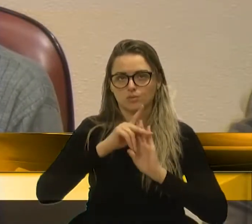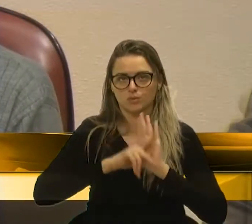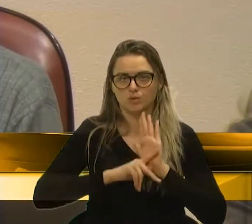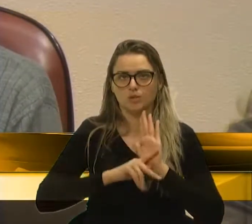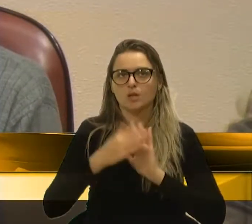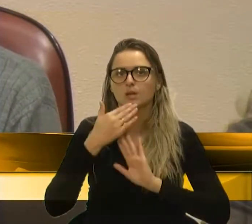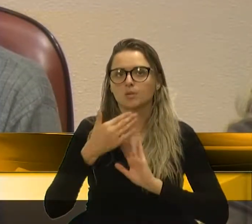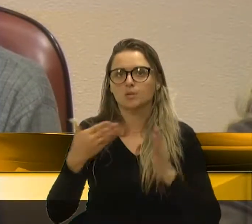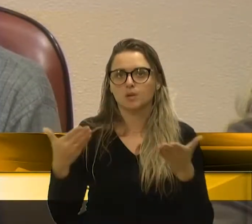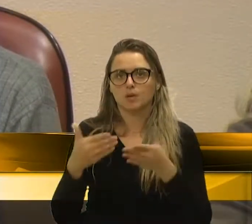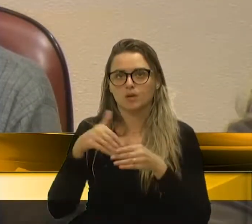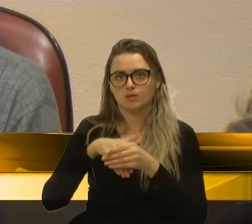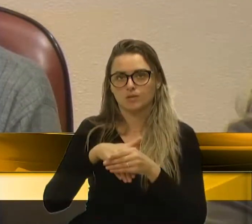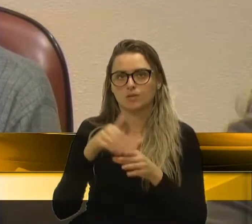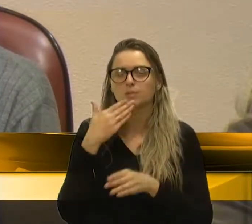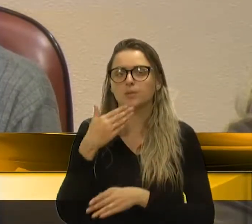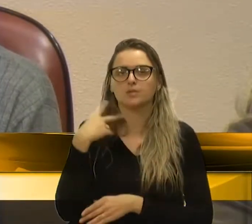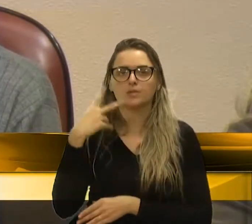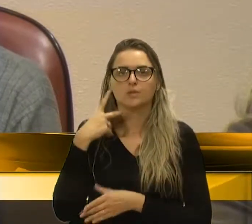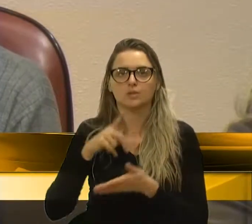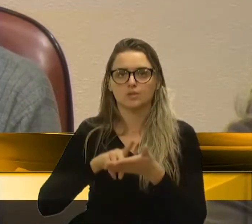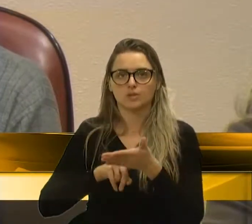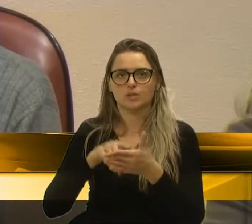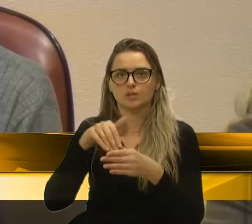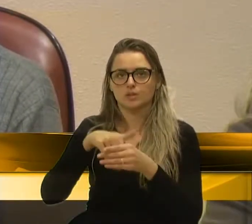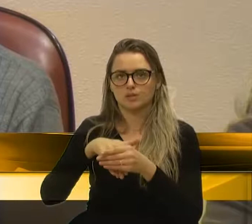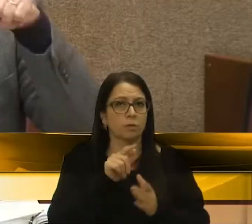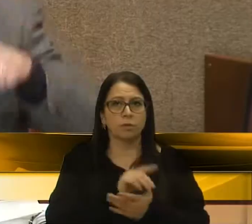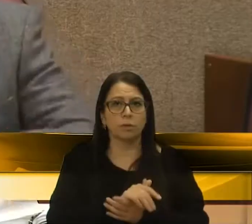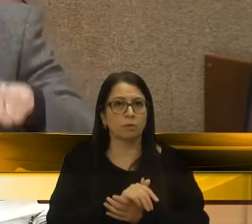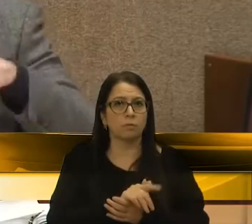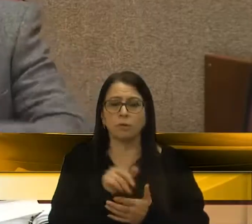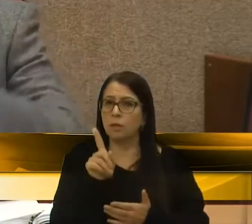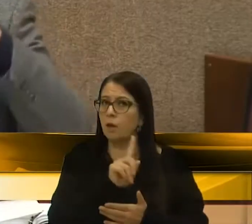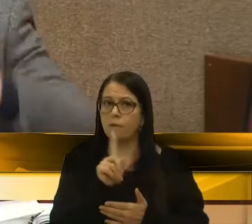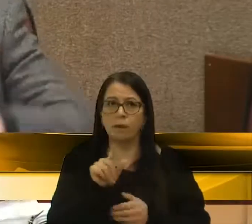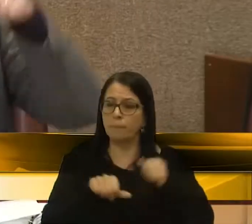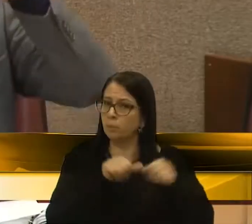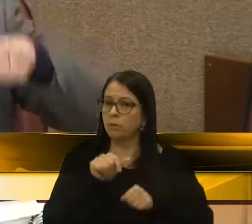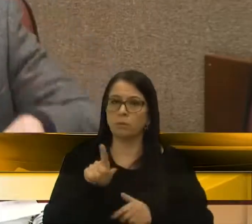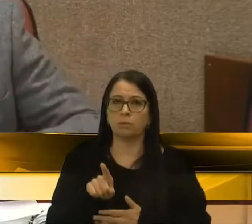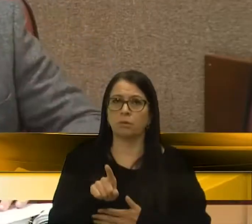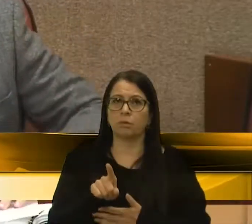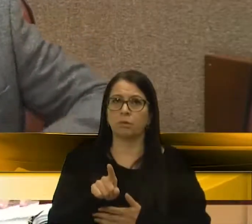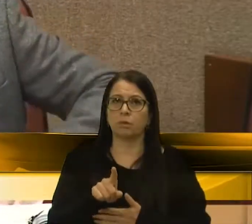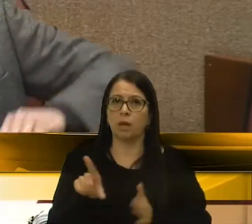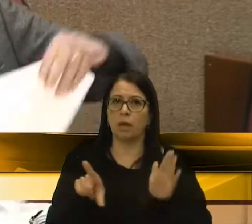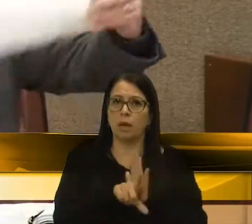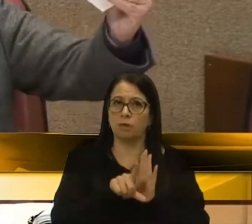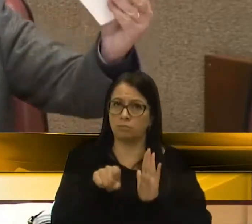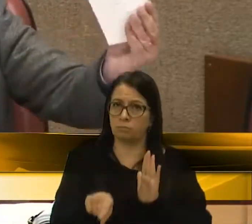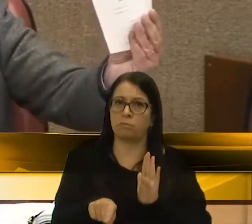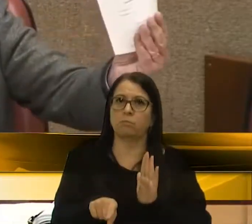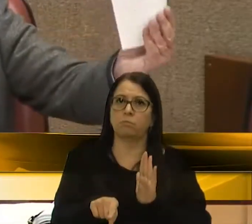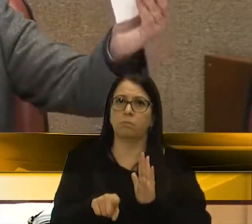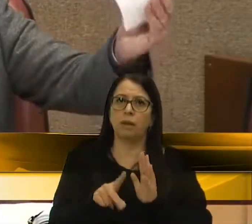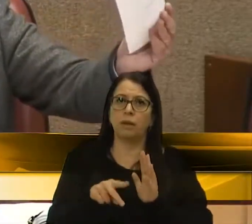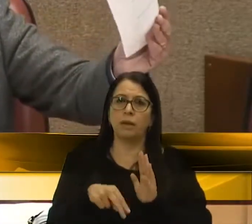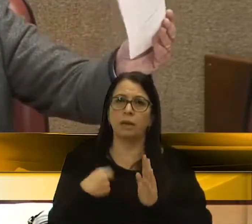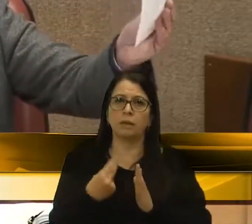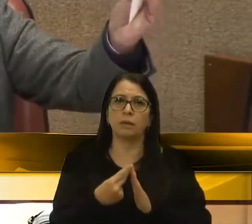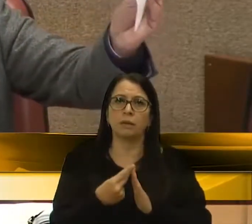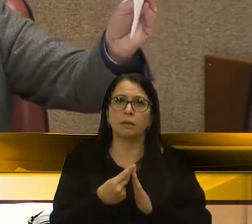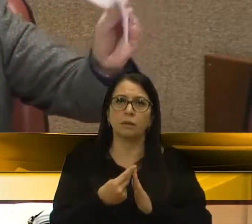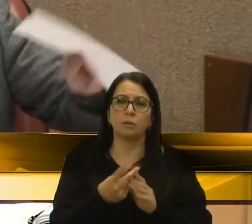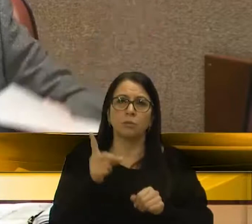dia 18 de julho, mas depois de um intenso debate, o plenário acatou o pedido do vereador Paulo Périco em